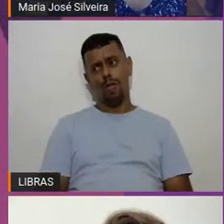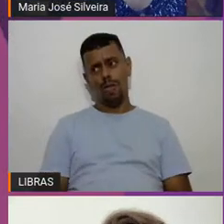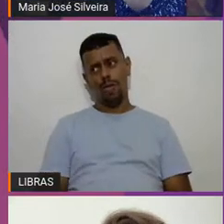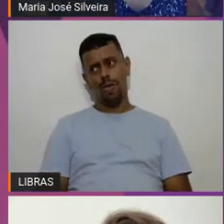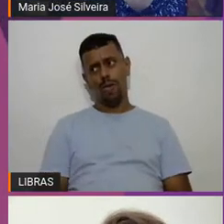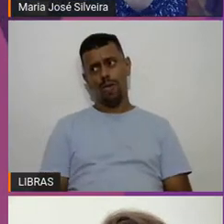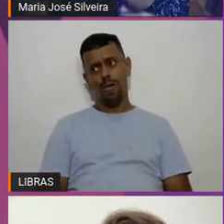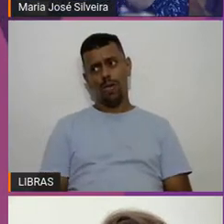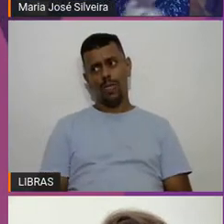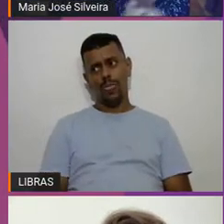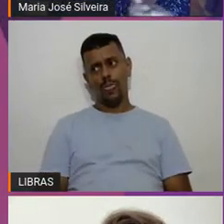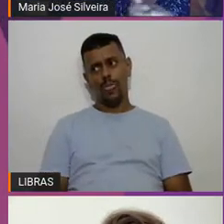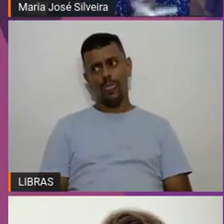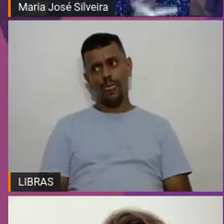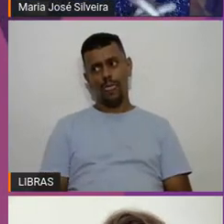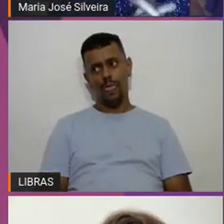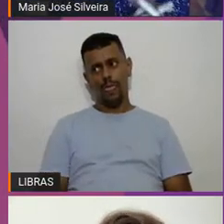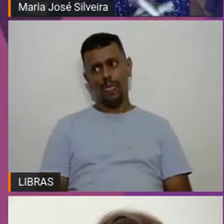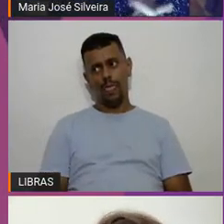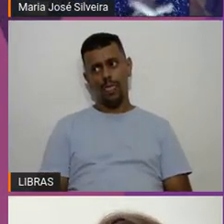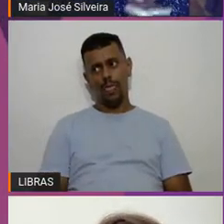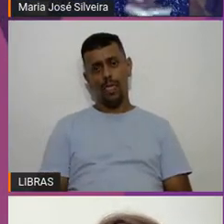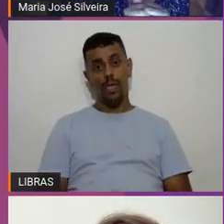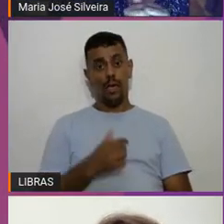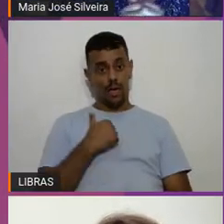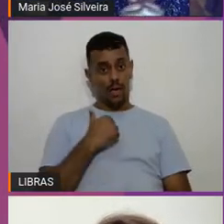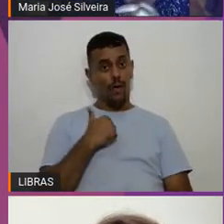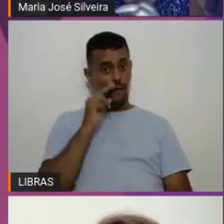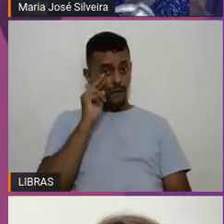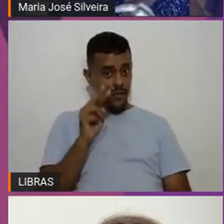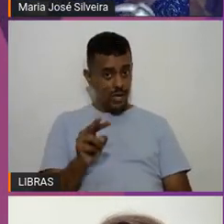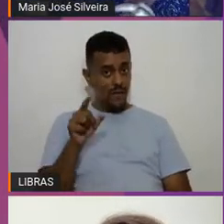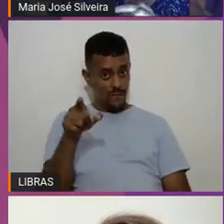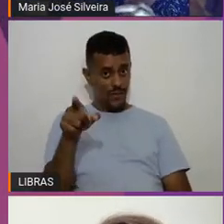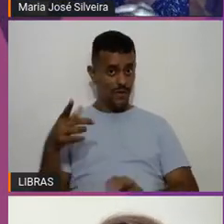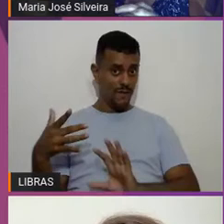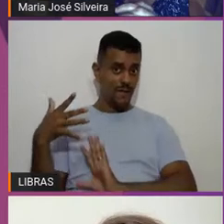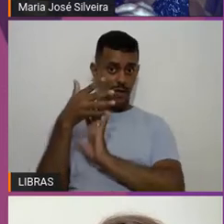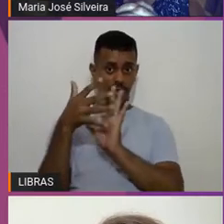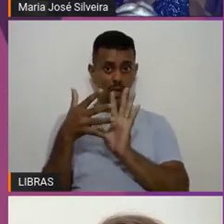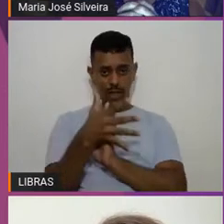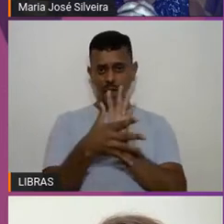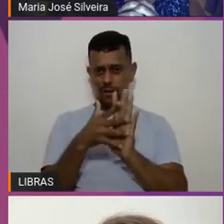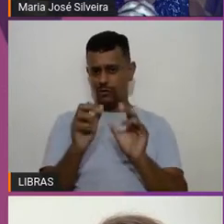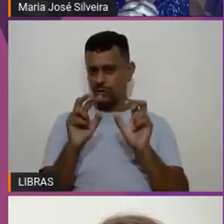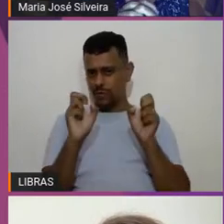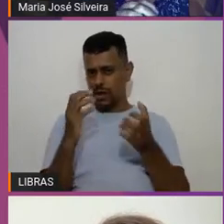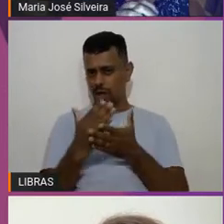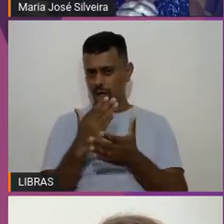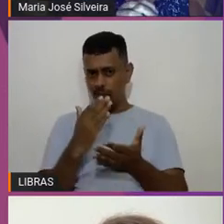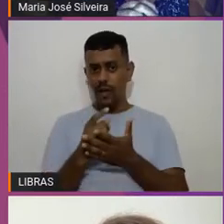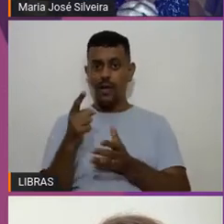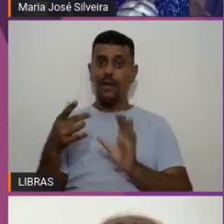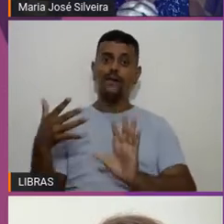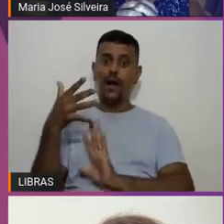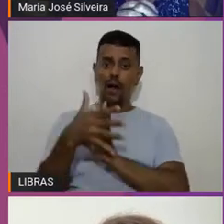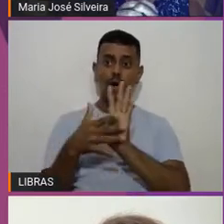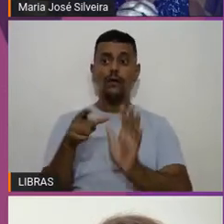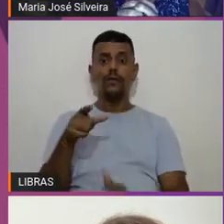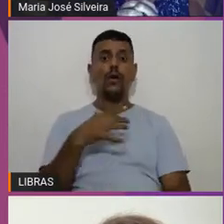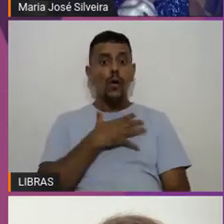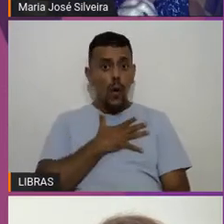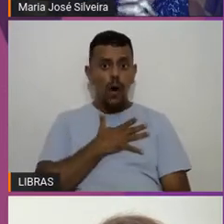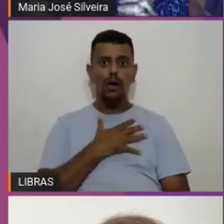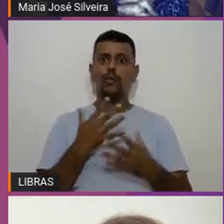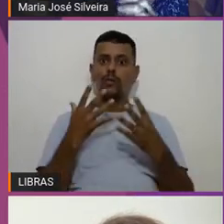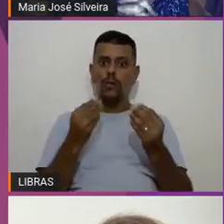eu vi você falando mal para mim acho que no lançamento Maria Altamira que você disse que gosta muito da sua janela né